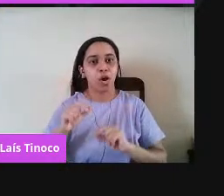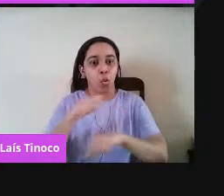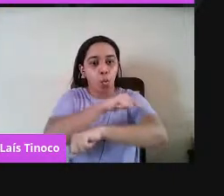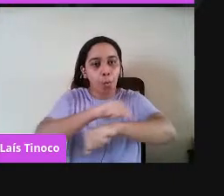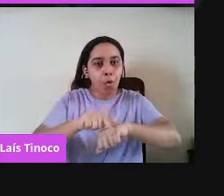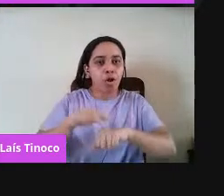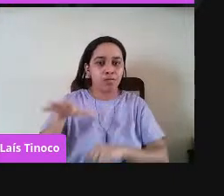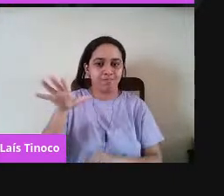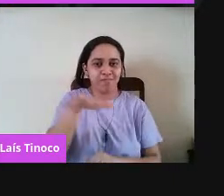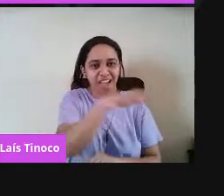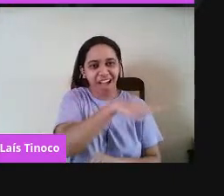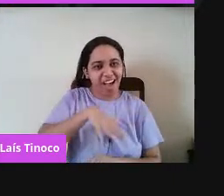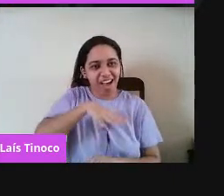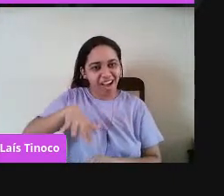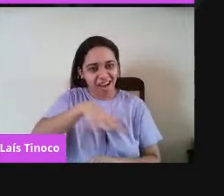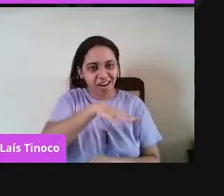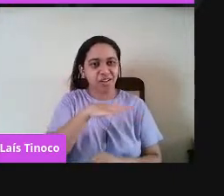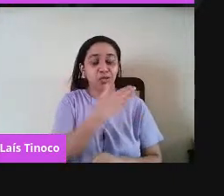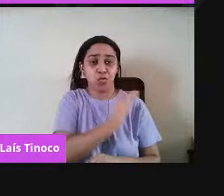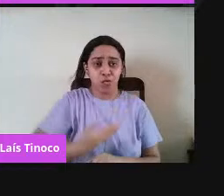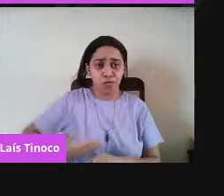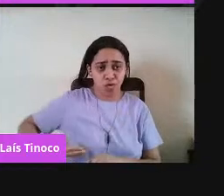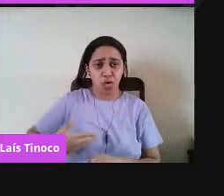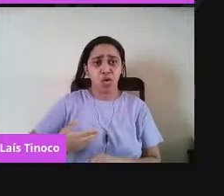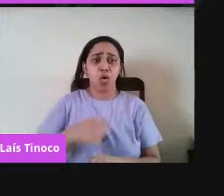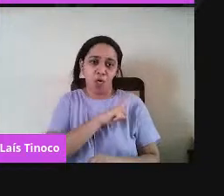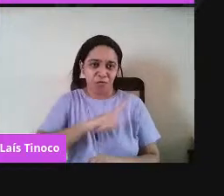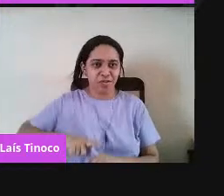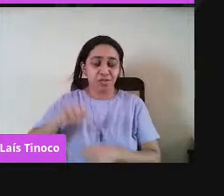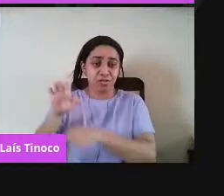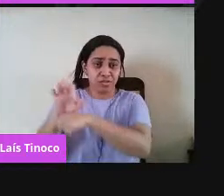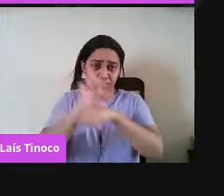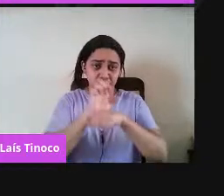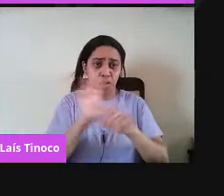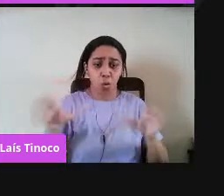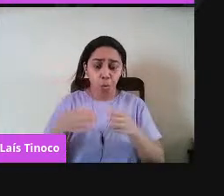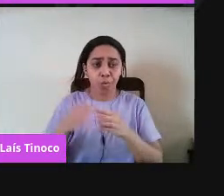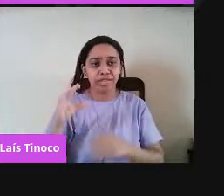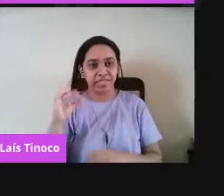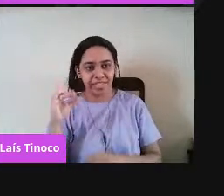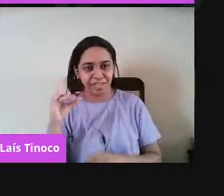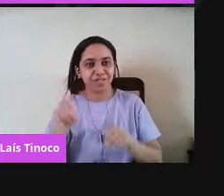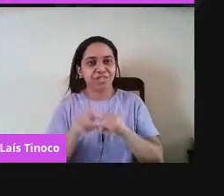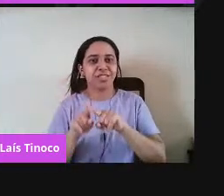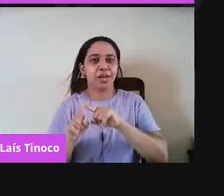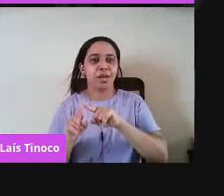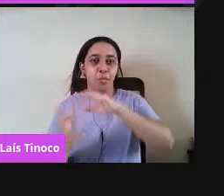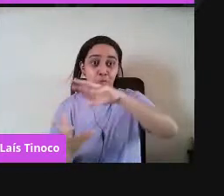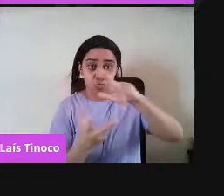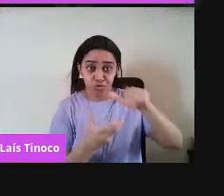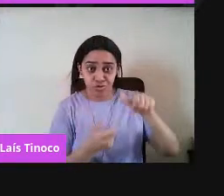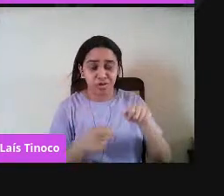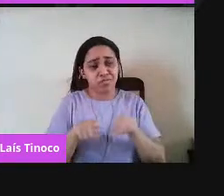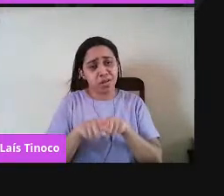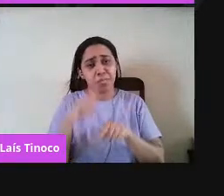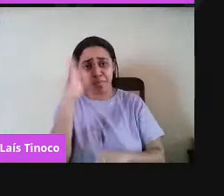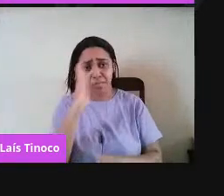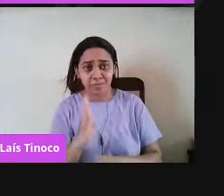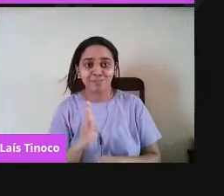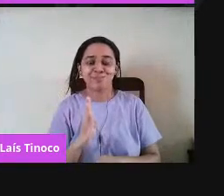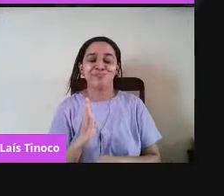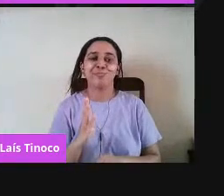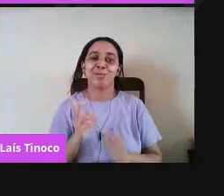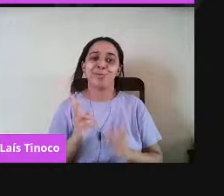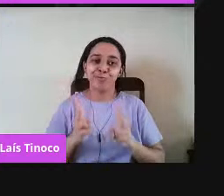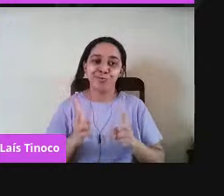governadores de Estado e da comunidade científica nacional e mundial, ele continua a agir nessa direção,